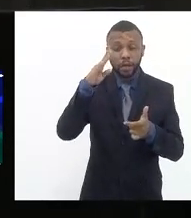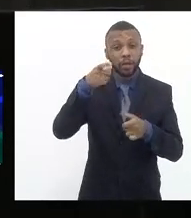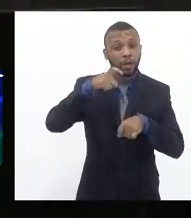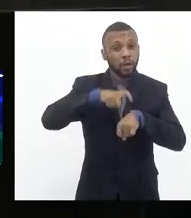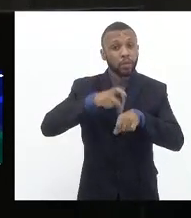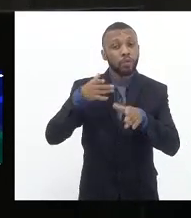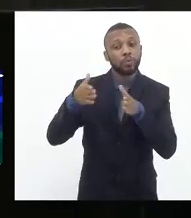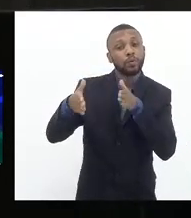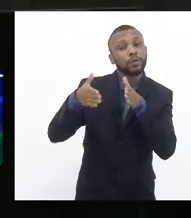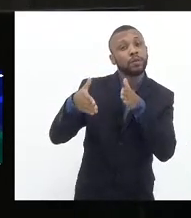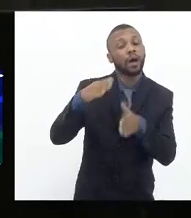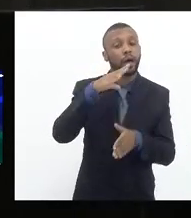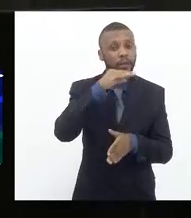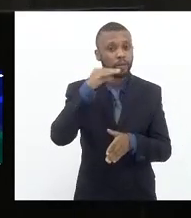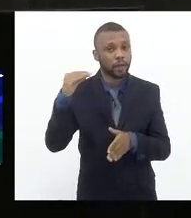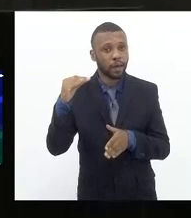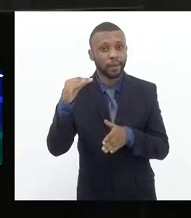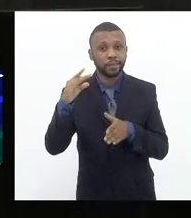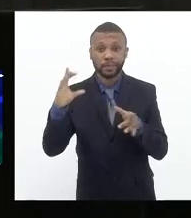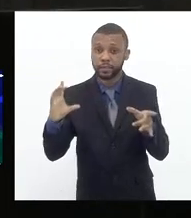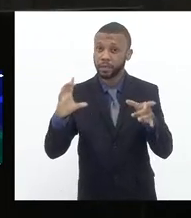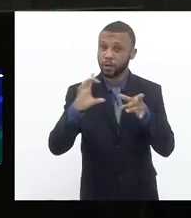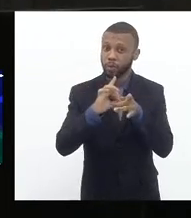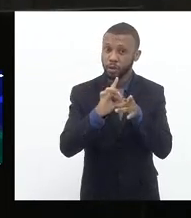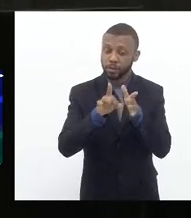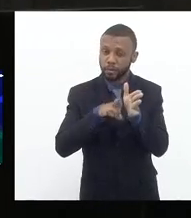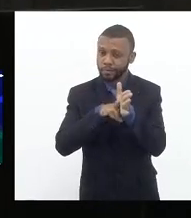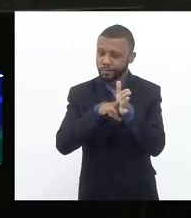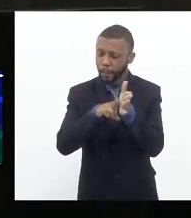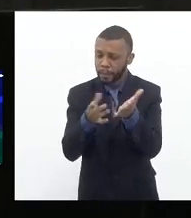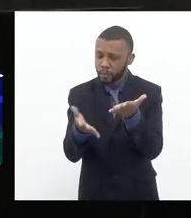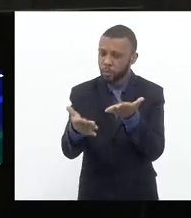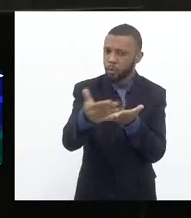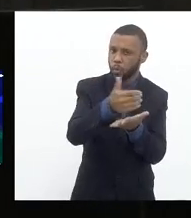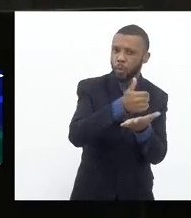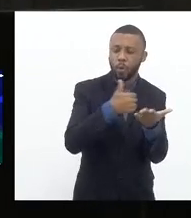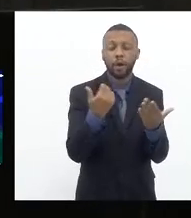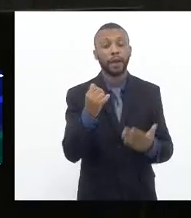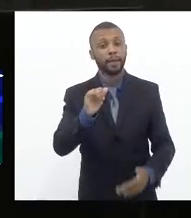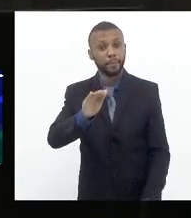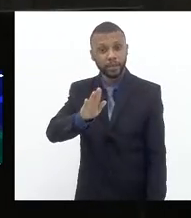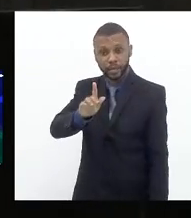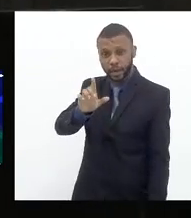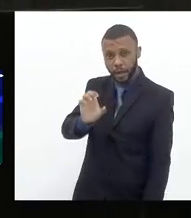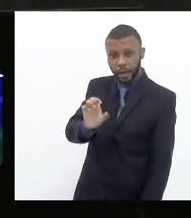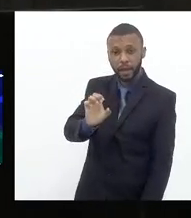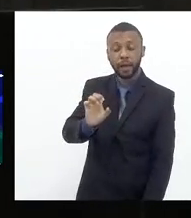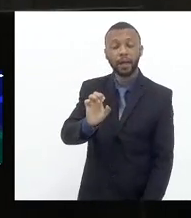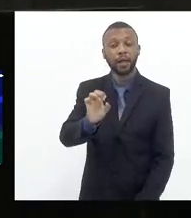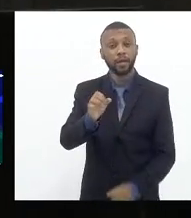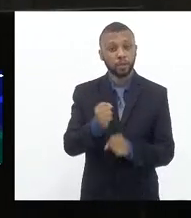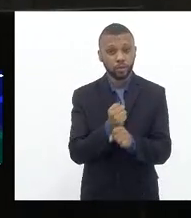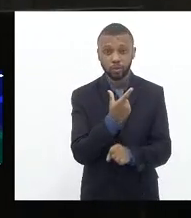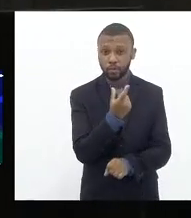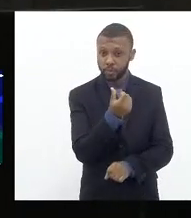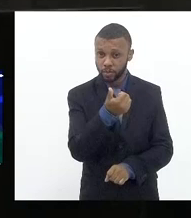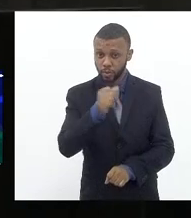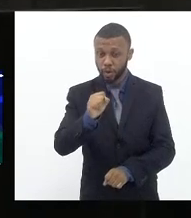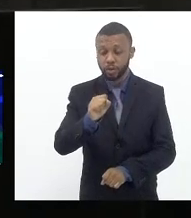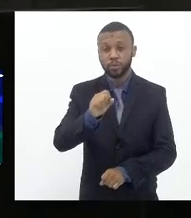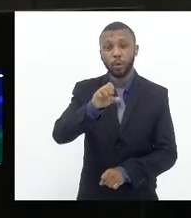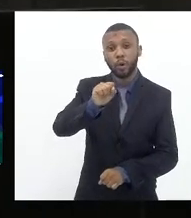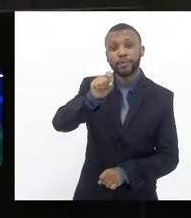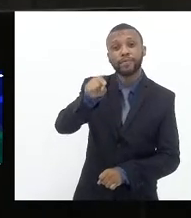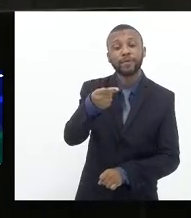que, de acordo com o Instituto Brasileiro de Geografia e Estatística, IBGE, em 2018, 8,8% dessa